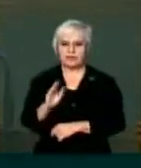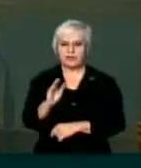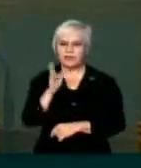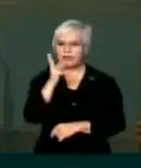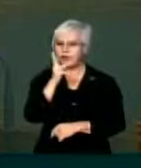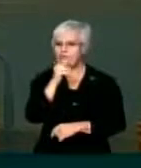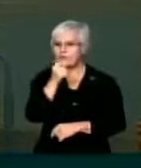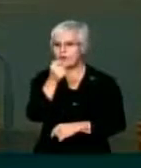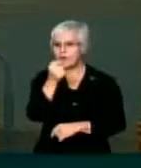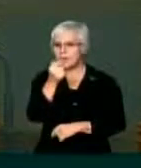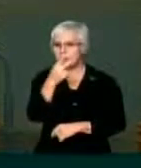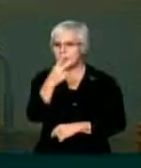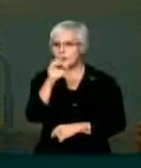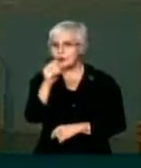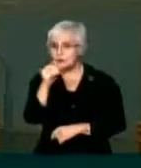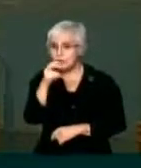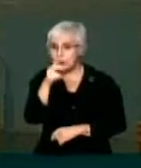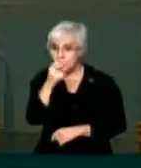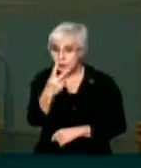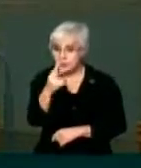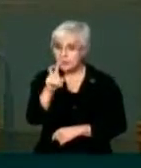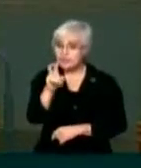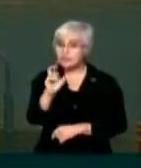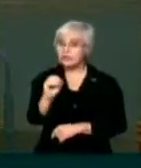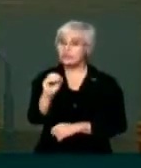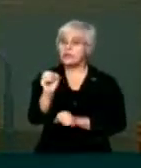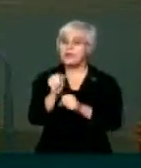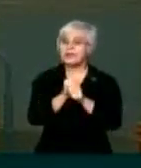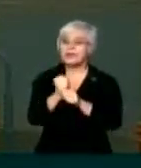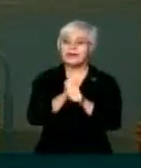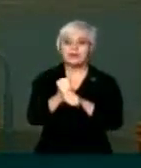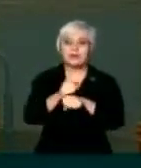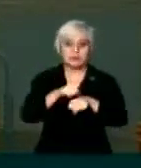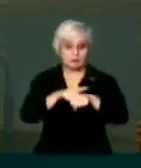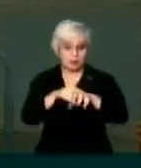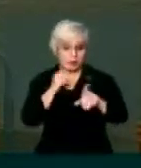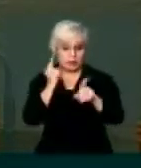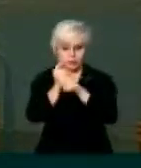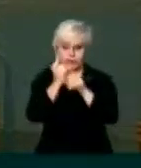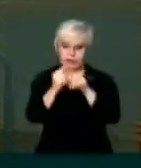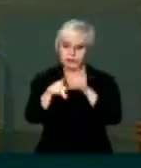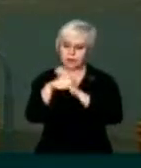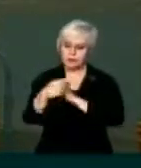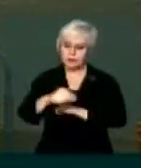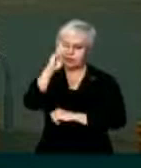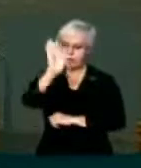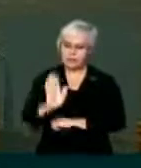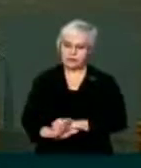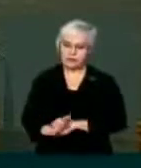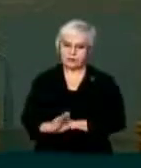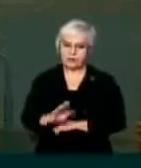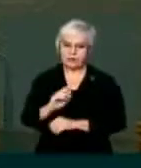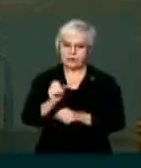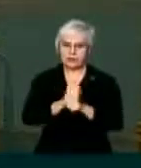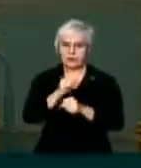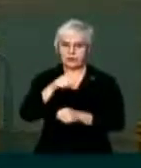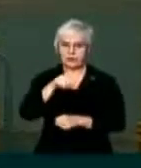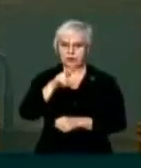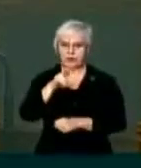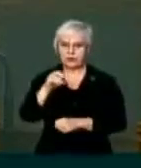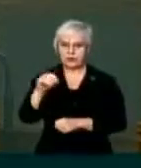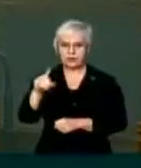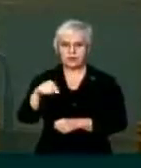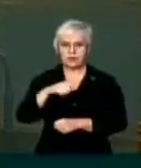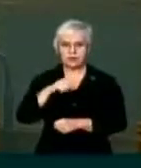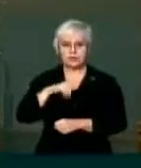que fomos ter. As primeiras escolas aqui surgidas depois da chegada dos portugueses ao nosso território em 1500 eram escolas